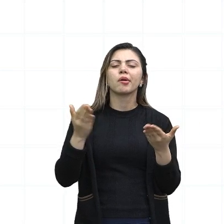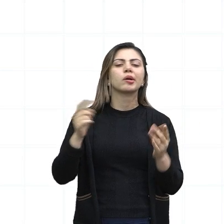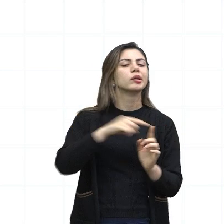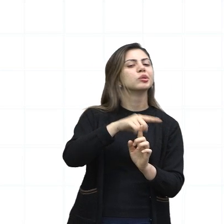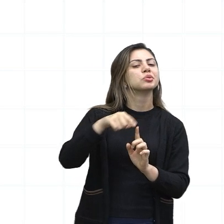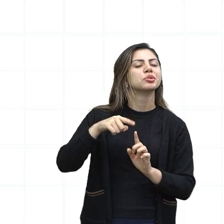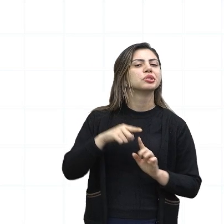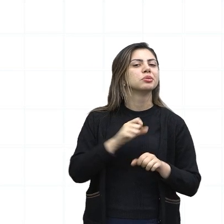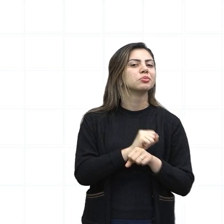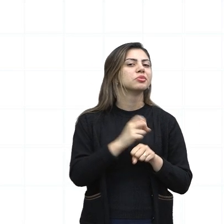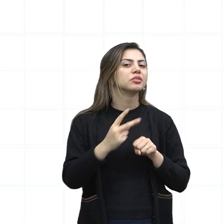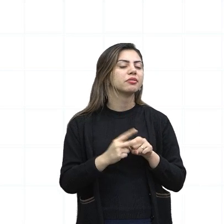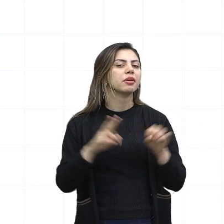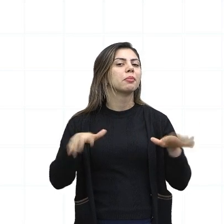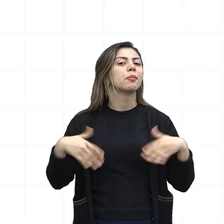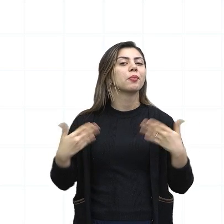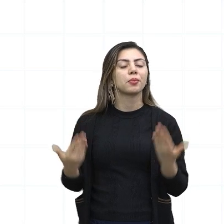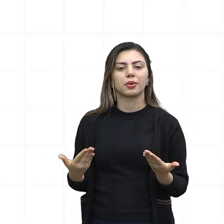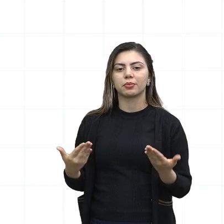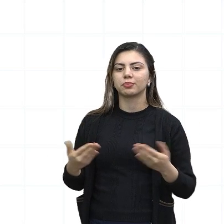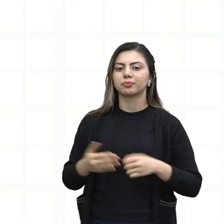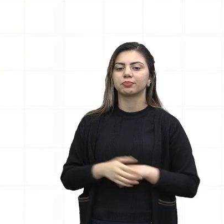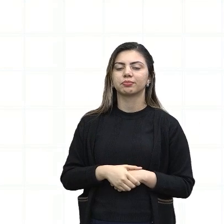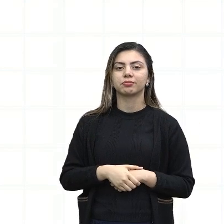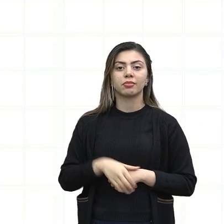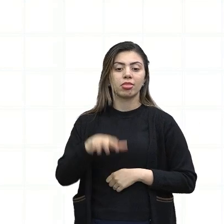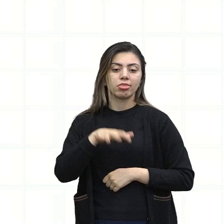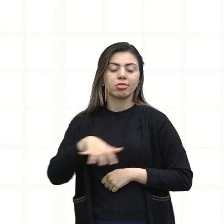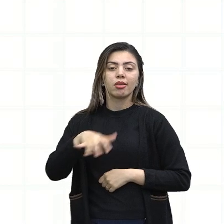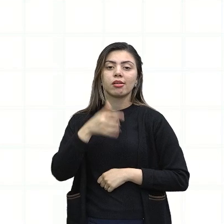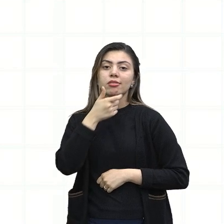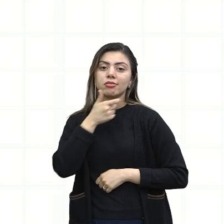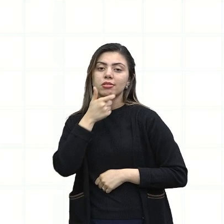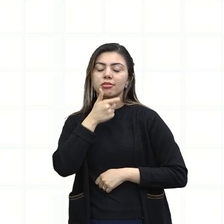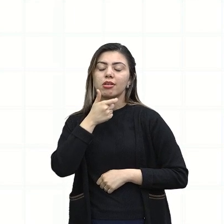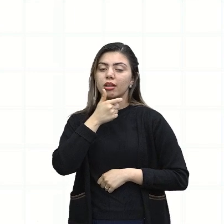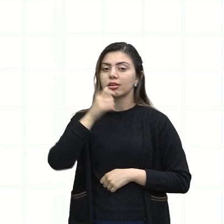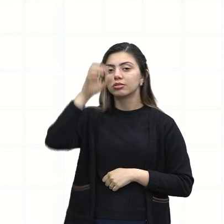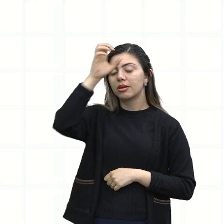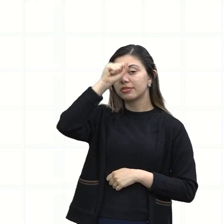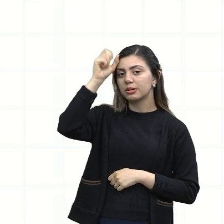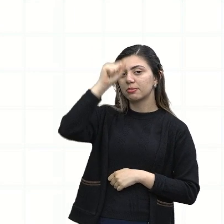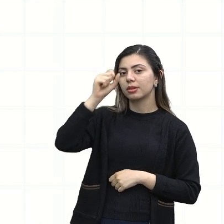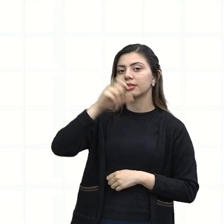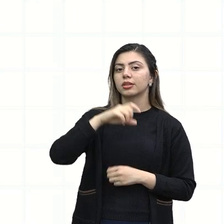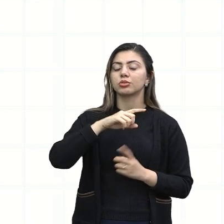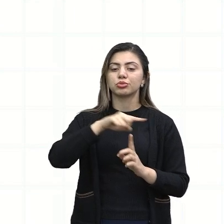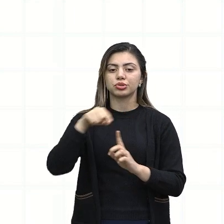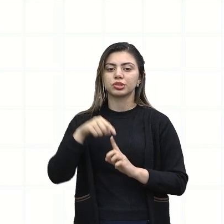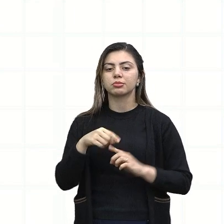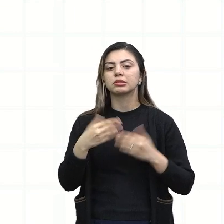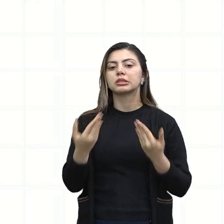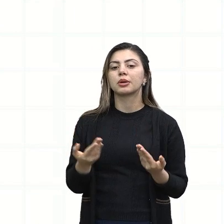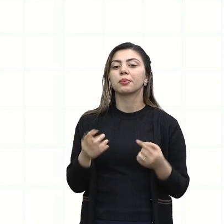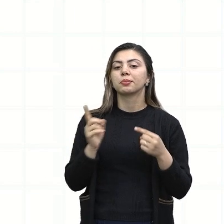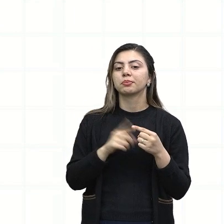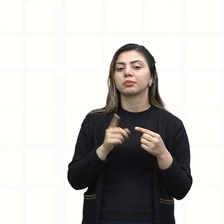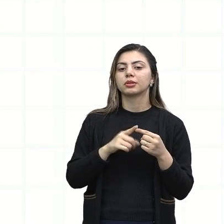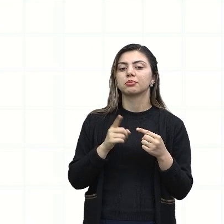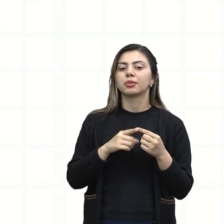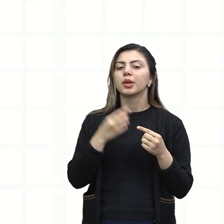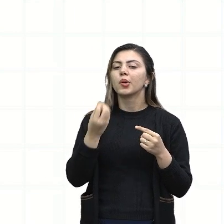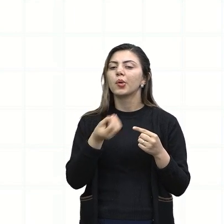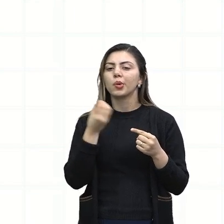de advérbios que existem in English, em inglês. Então, temos aqui, em primeiro lugar, aqueles que